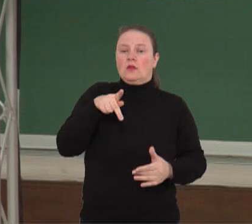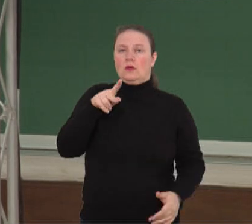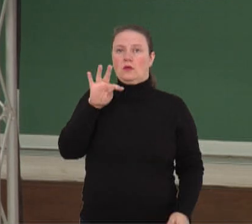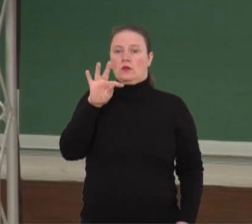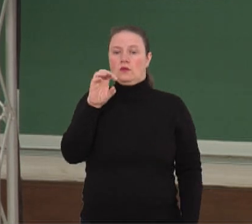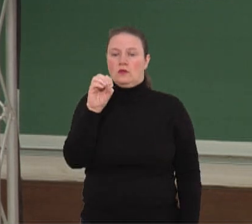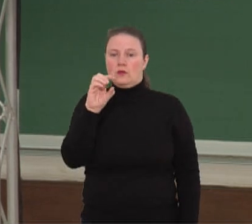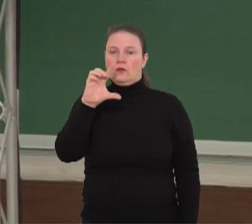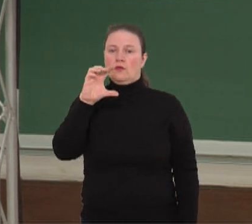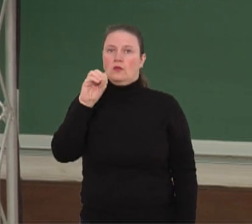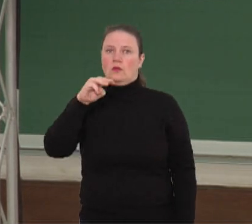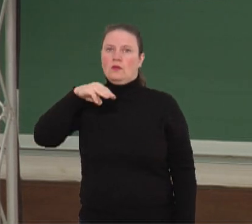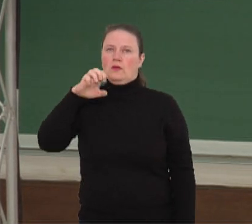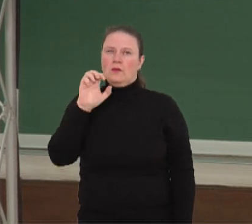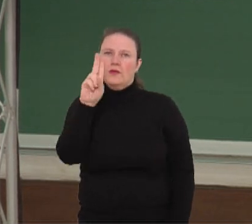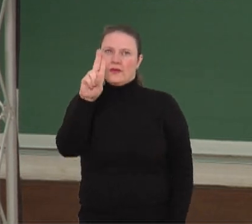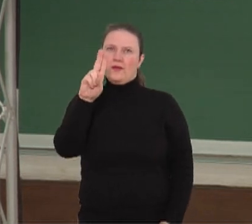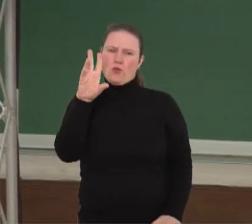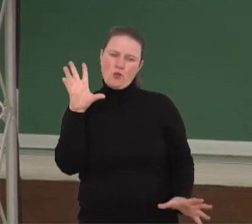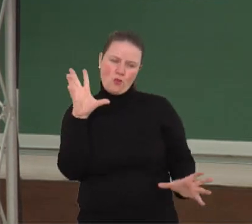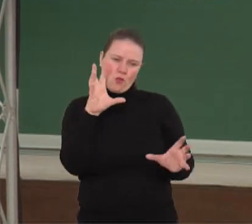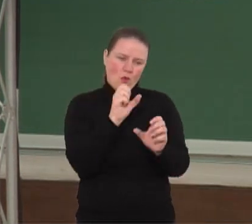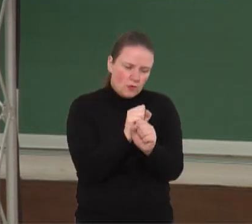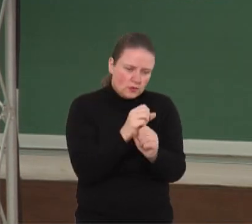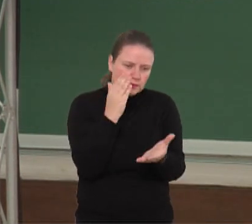tudo naquele livro maravilhoso, Almagesto.